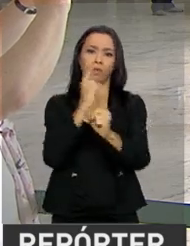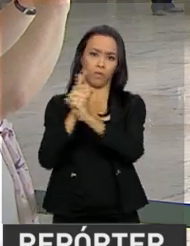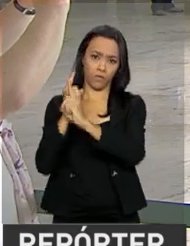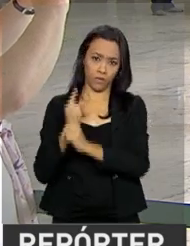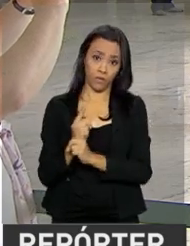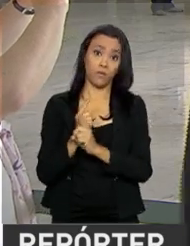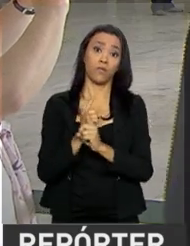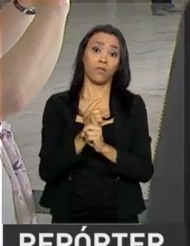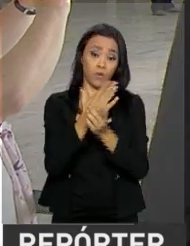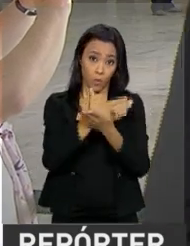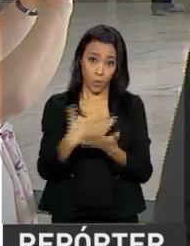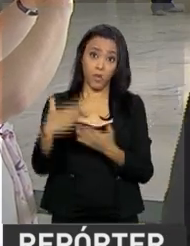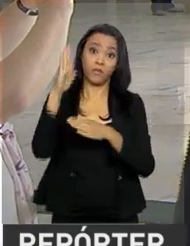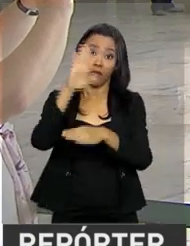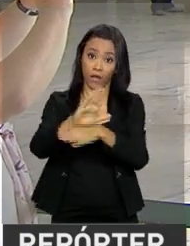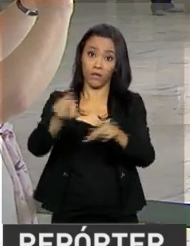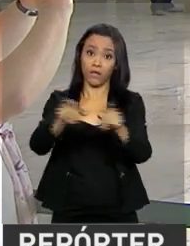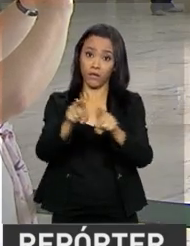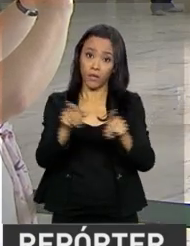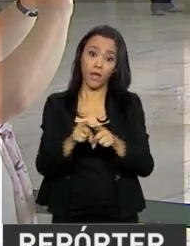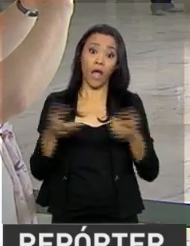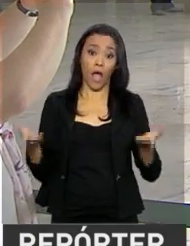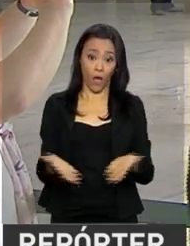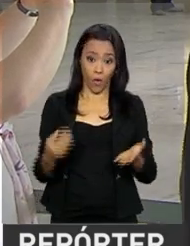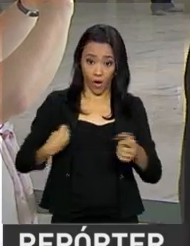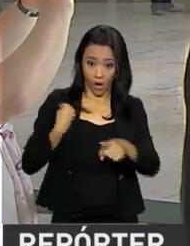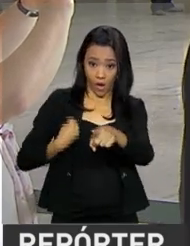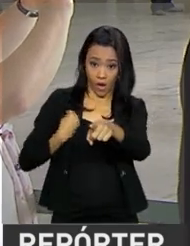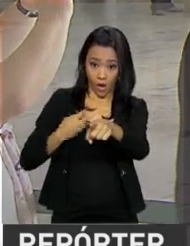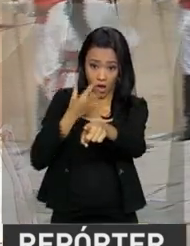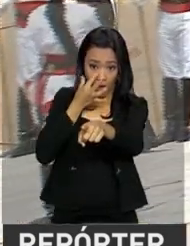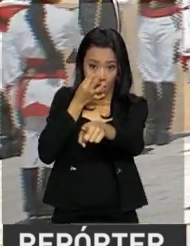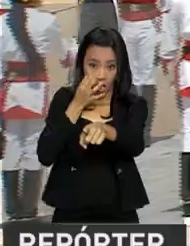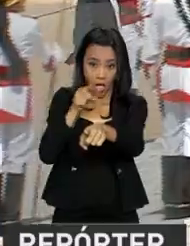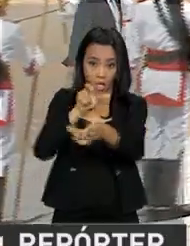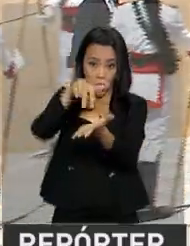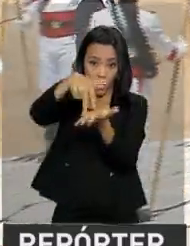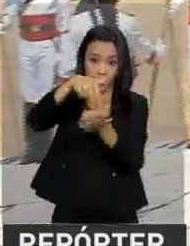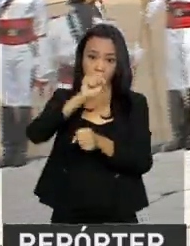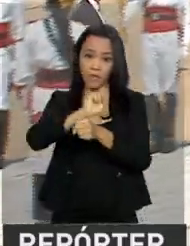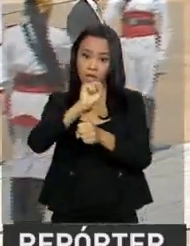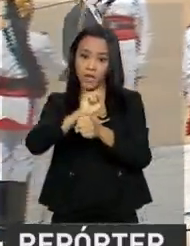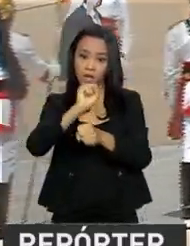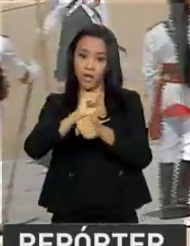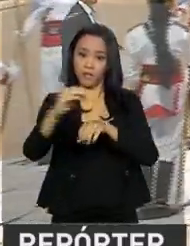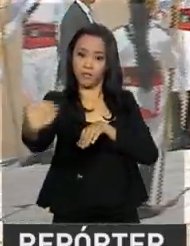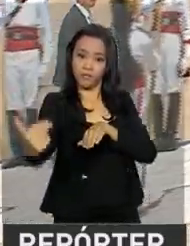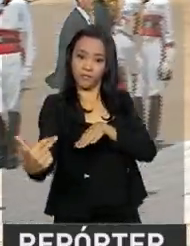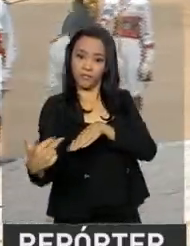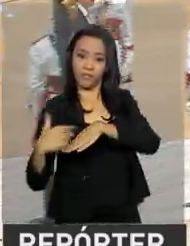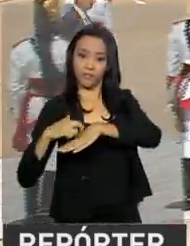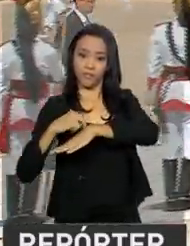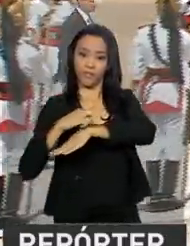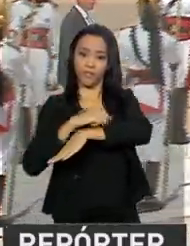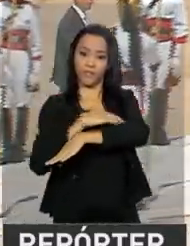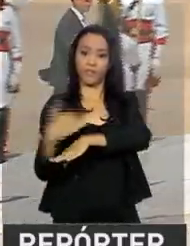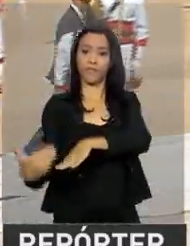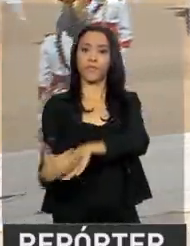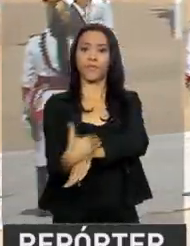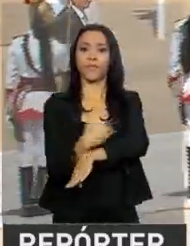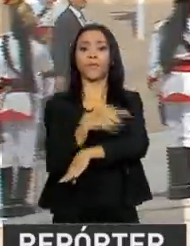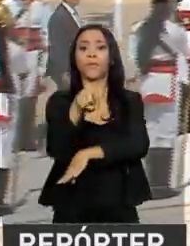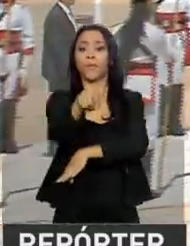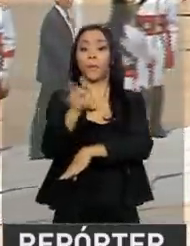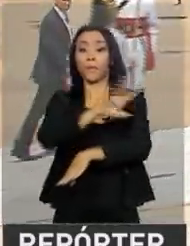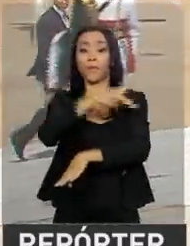início da tarde. Agora o presidente Michel Temer está justamente aguardando aqui na rampa do Palácio do Planalto a chegada do